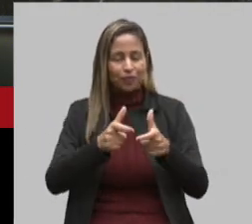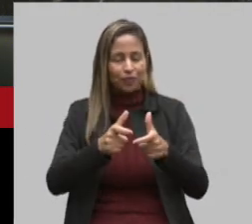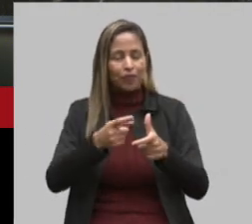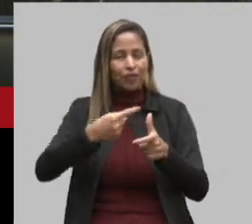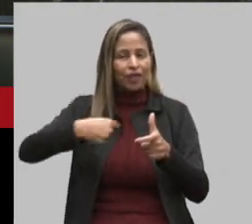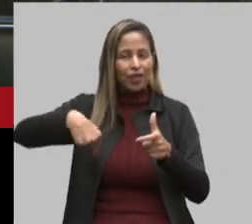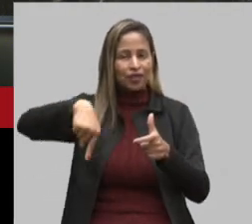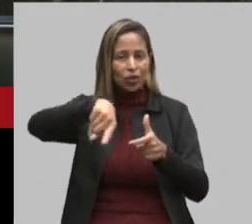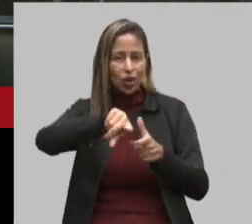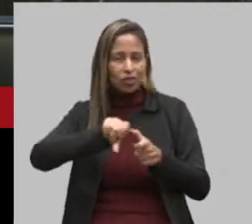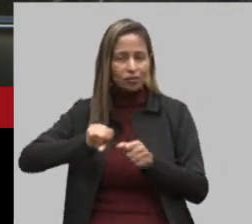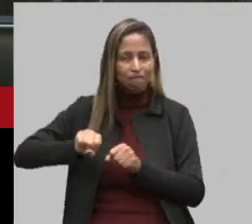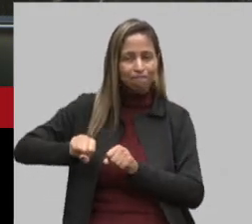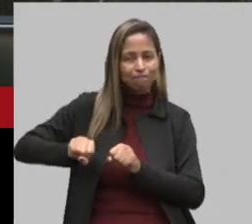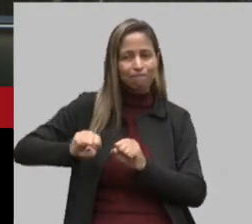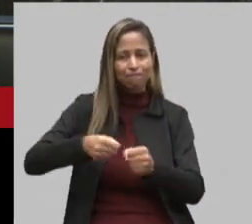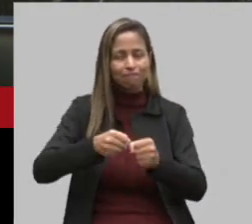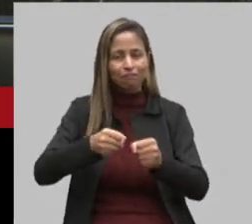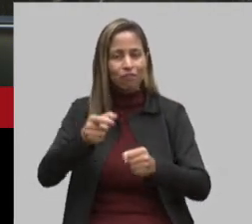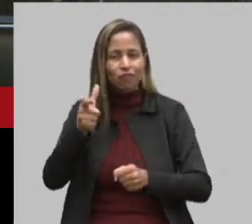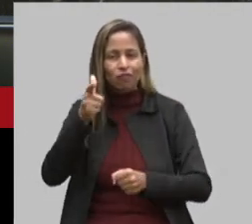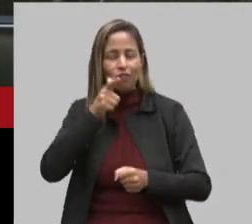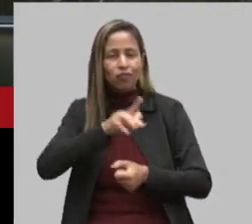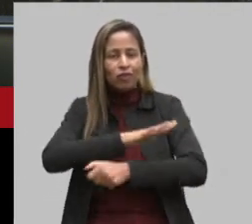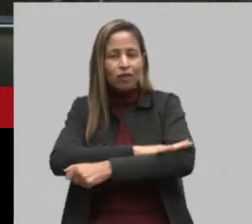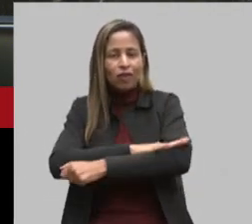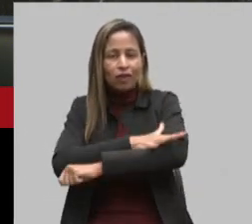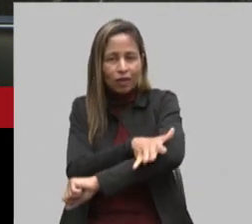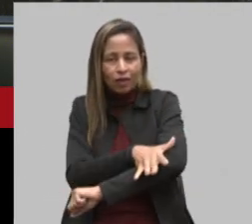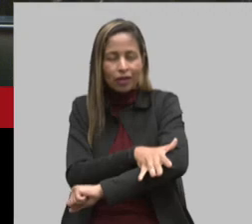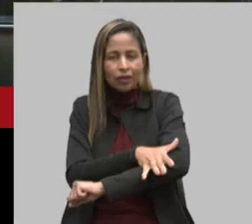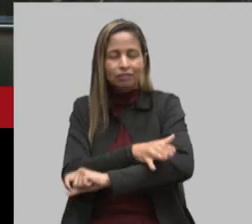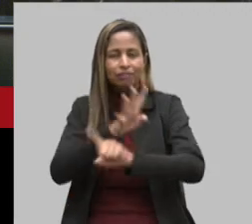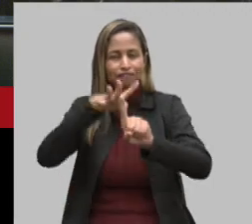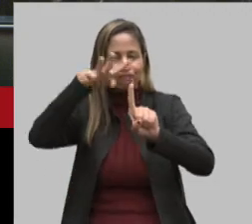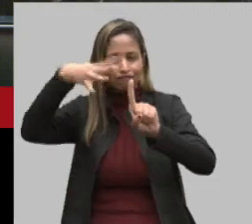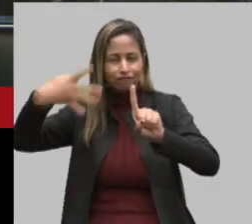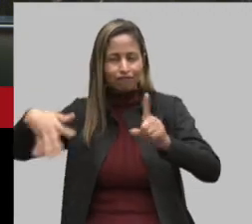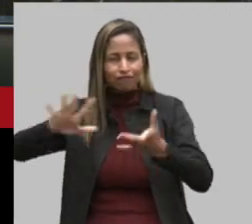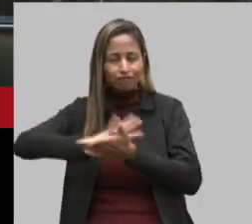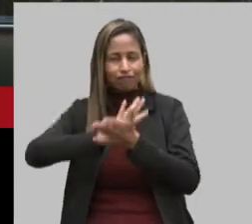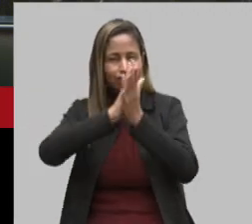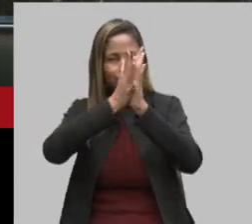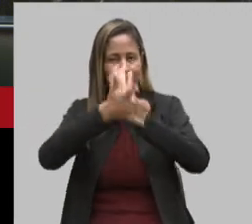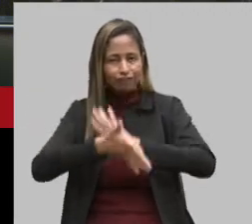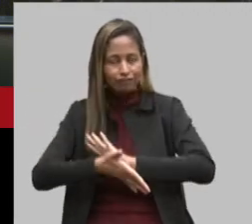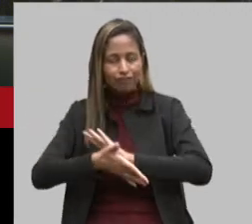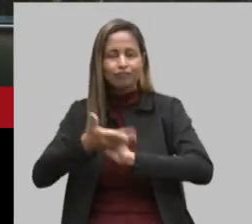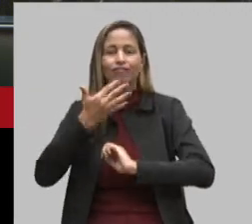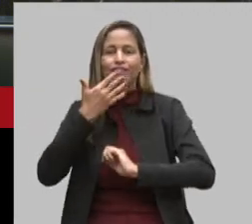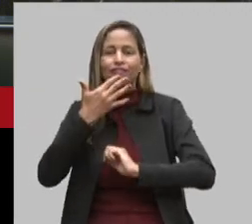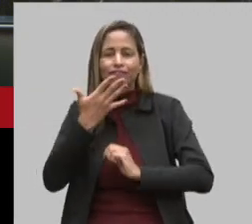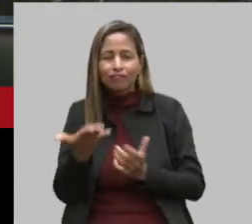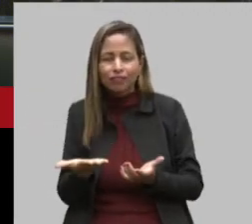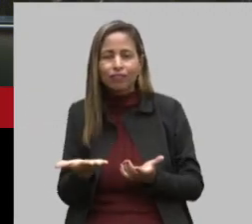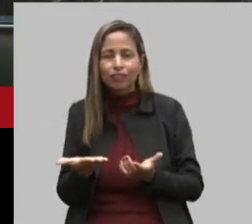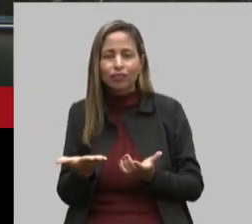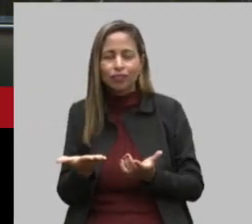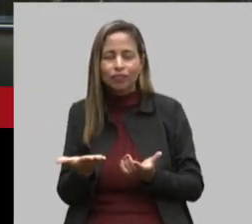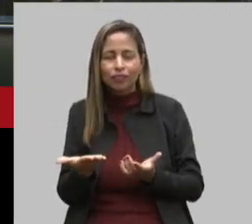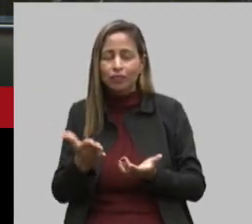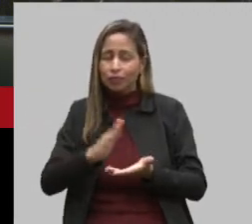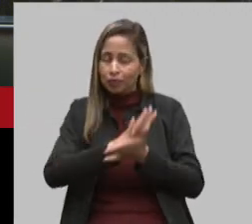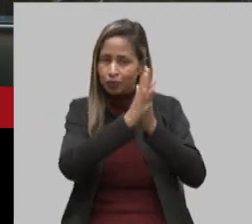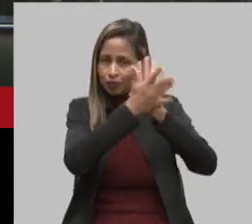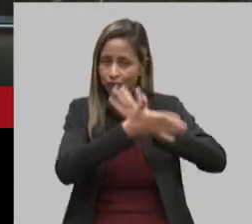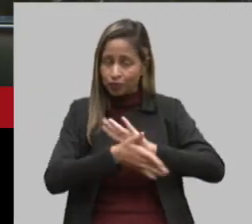enfrente e supere o racismo a lgbtfobia e a misogenia porque é assim que a gente vai construir uma